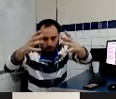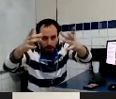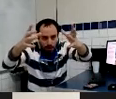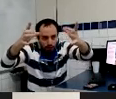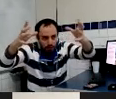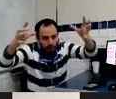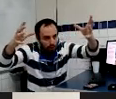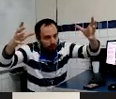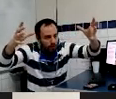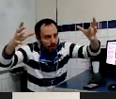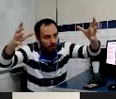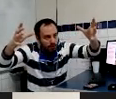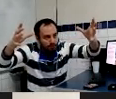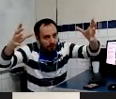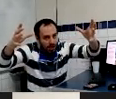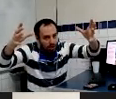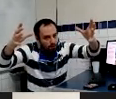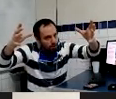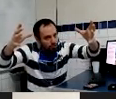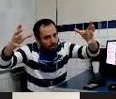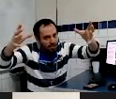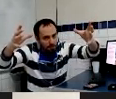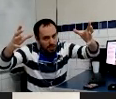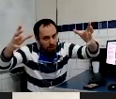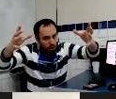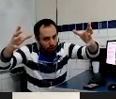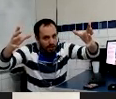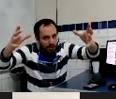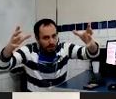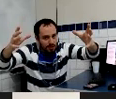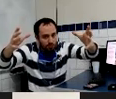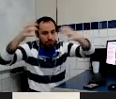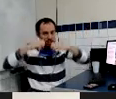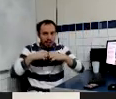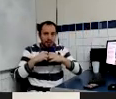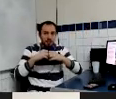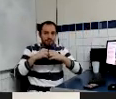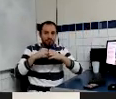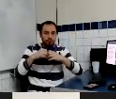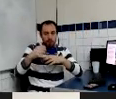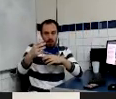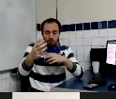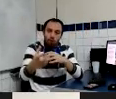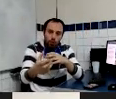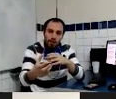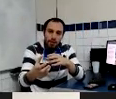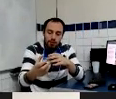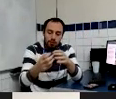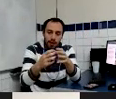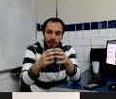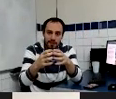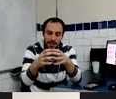pessoas vai aumentando, vai aumentando, vai aumentando, Eu não posso utilizar a mesma organização que eu tinha antes. No